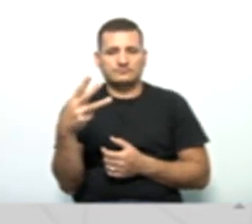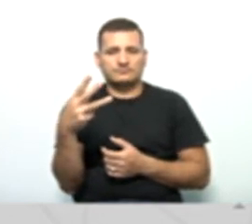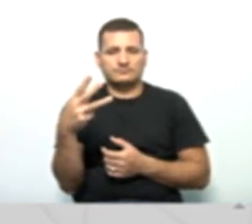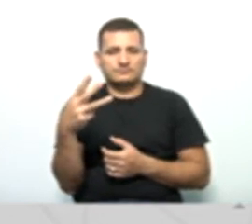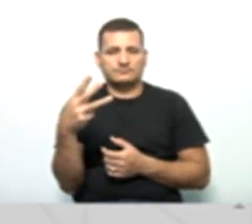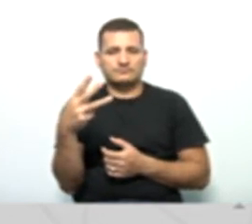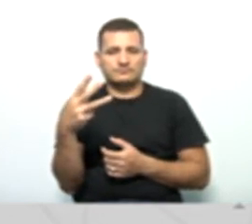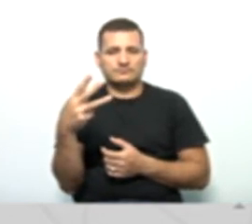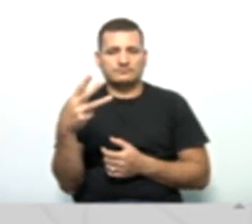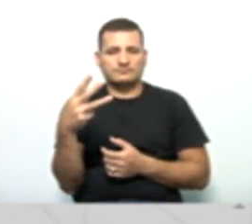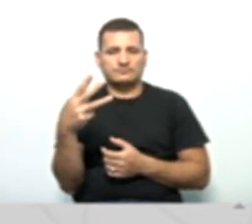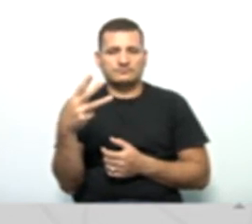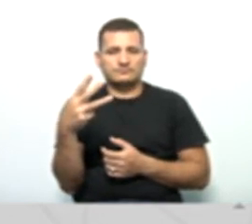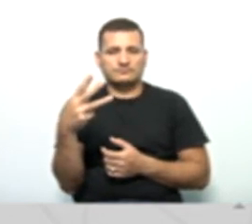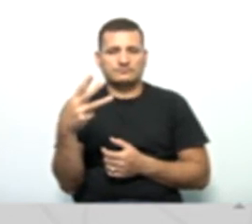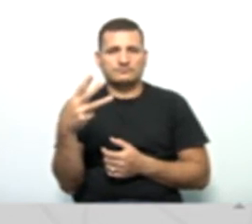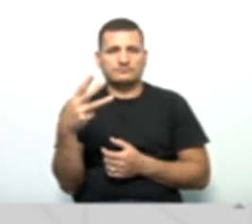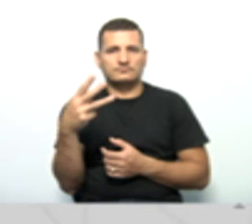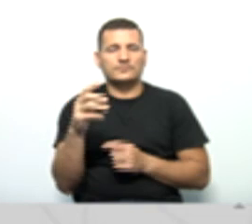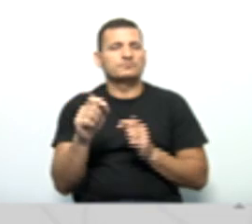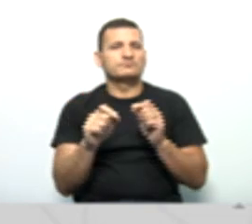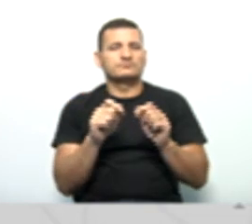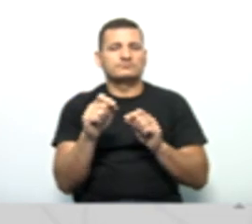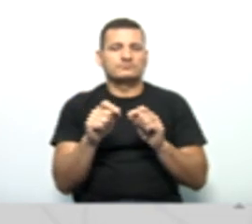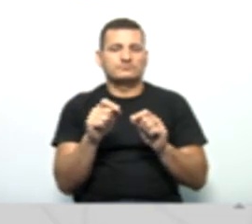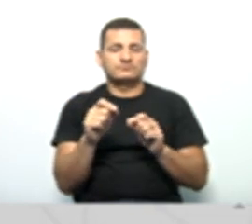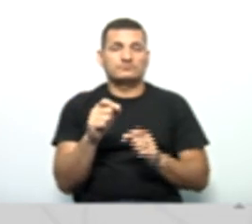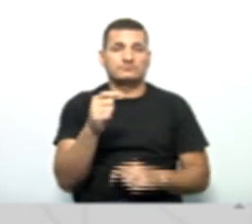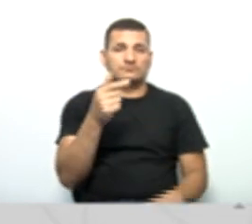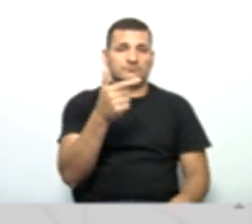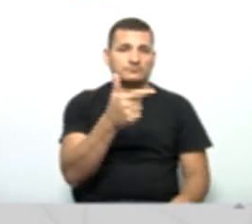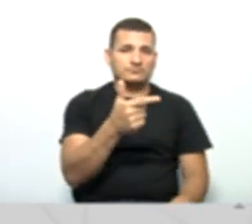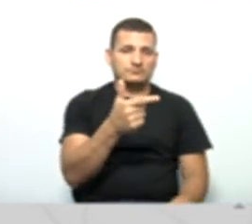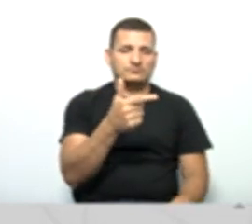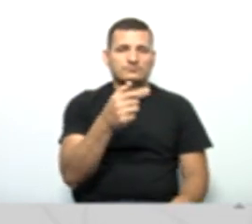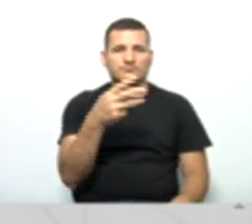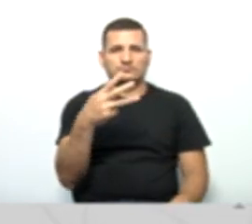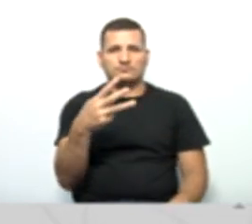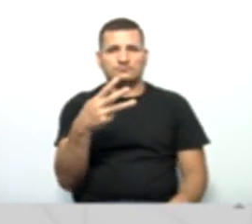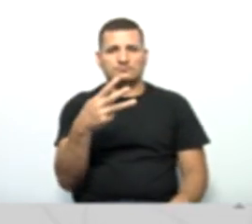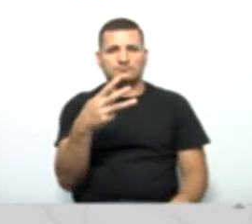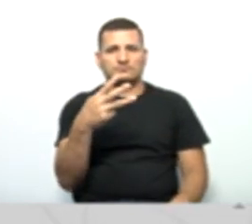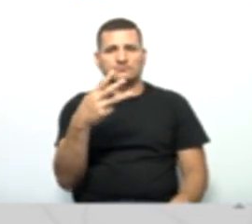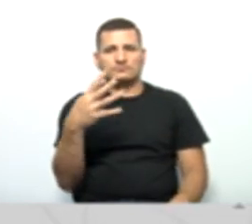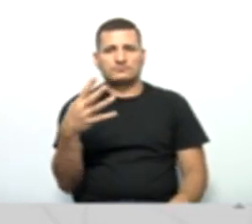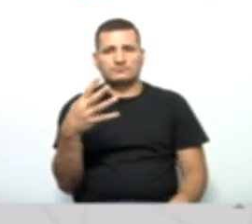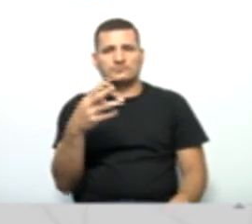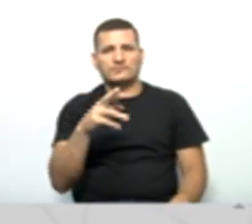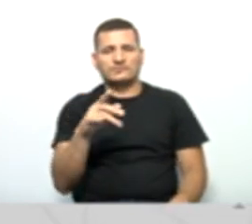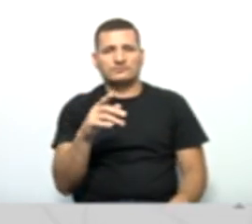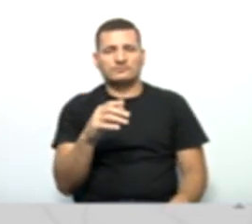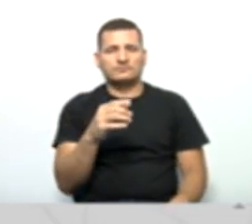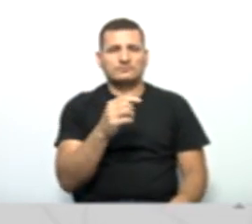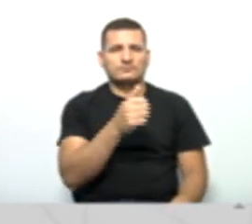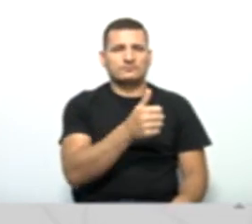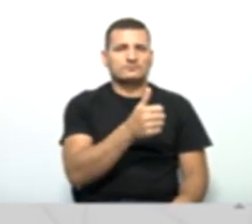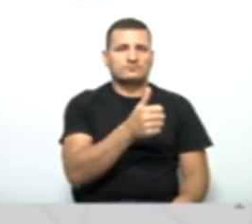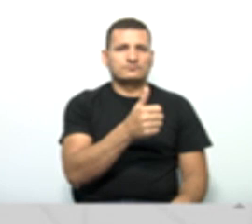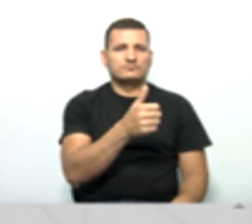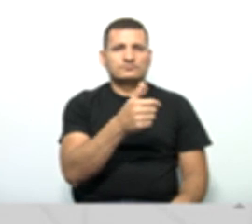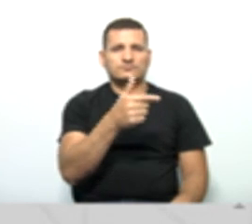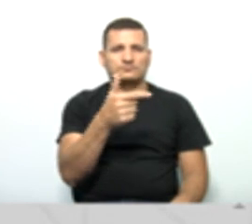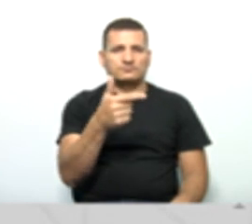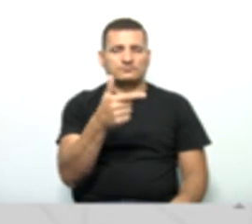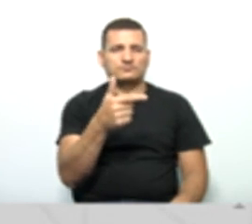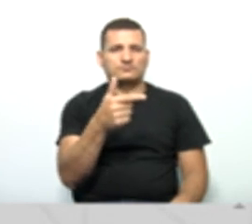aqui. Aí, o que vai acontecer? Esse 2, 3, 4 aqui, ele vai contar 1, 2, 3. Tem 3 elementos. Então,